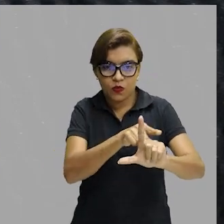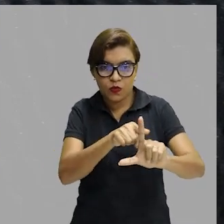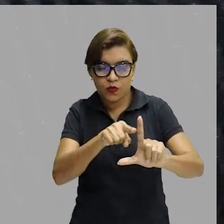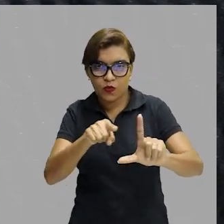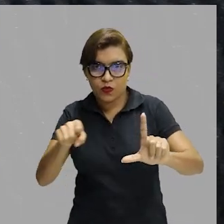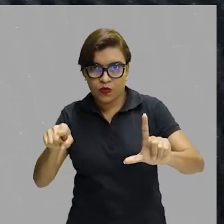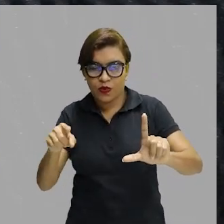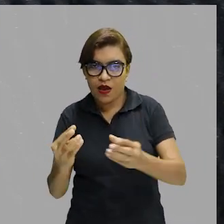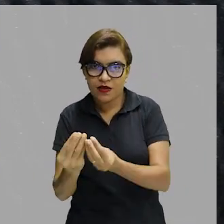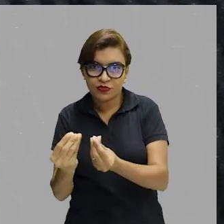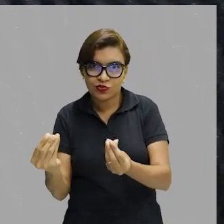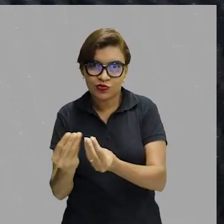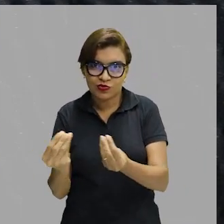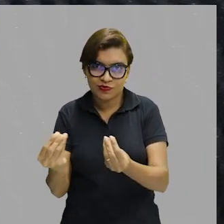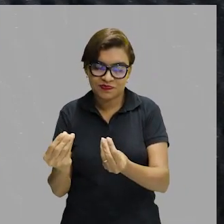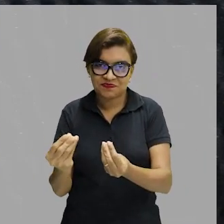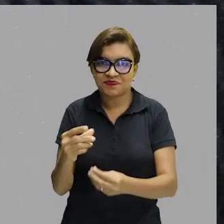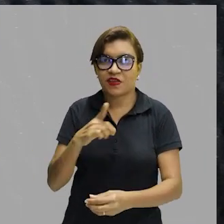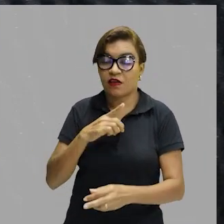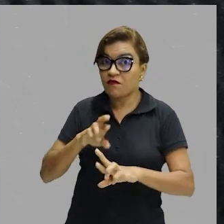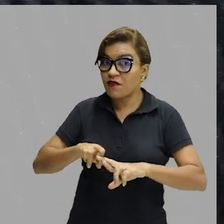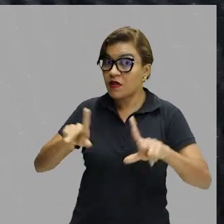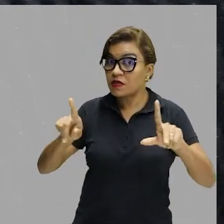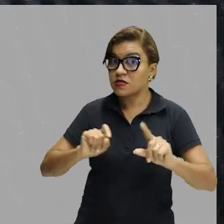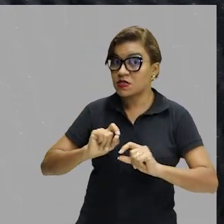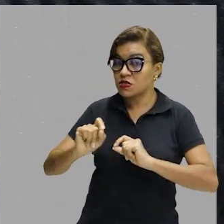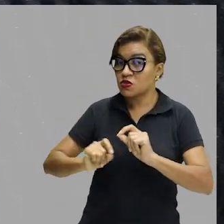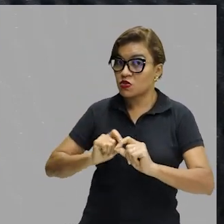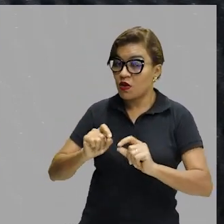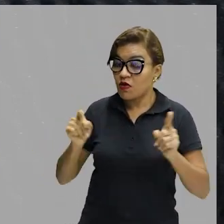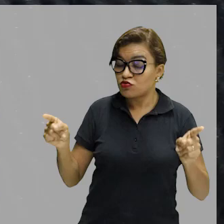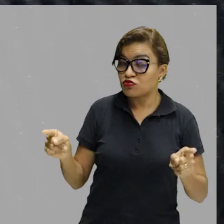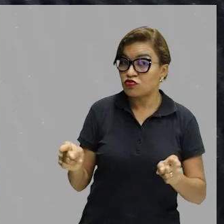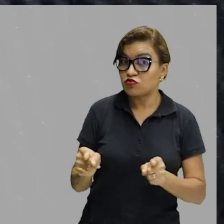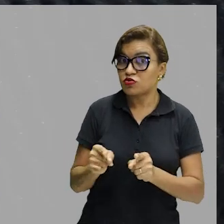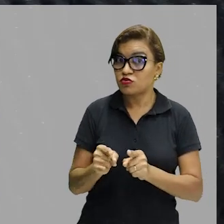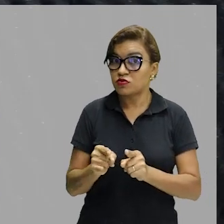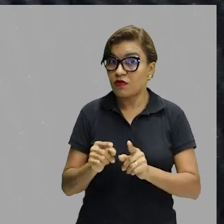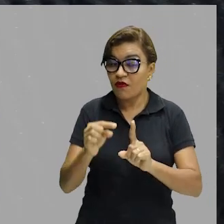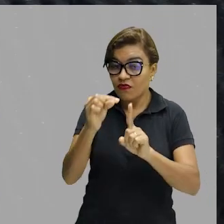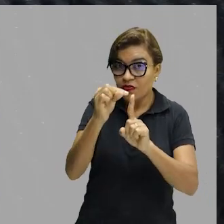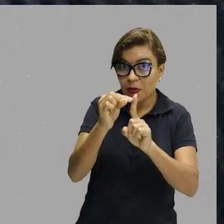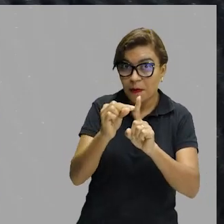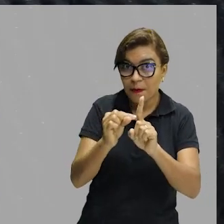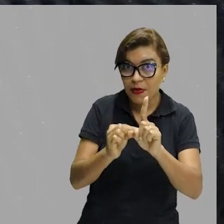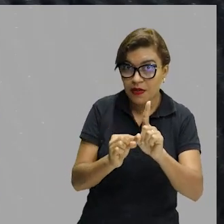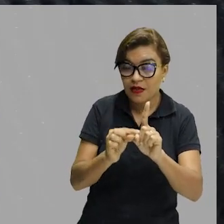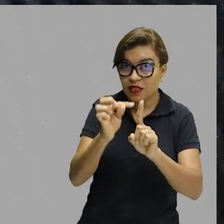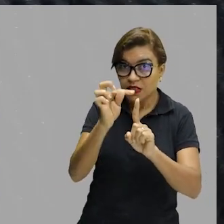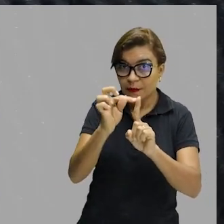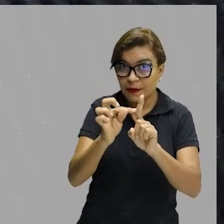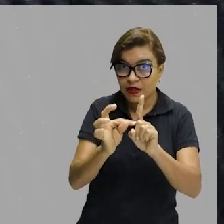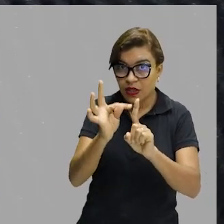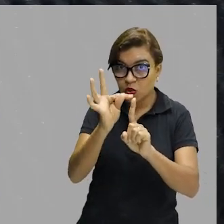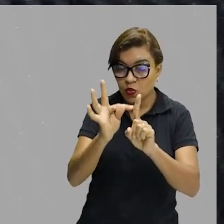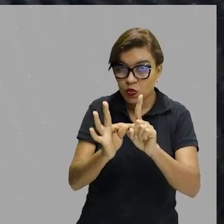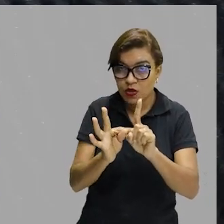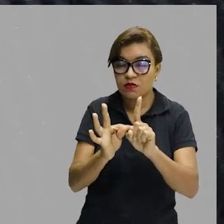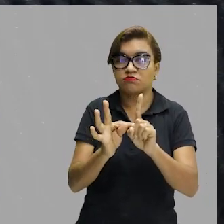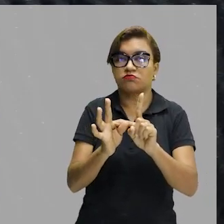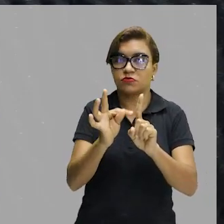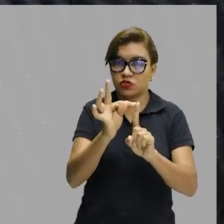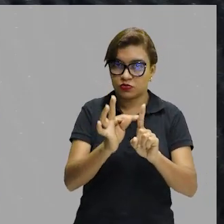a solução. Então, essa diferença aqui é a diminuição da temperatura de congelamento. É o